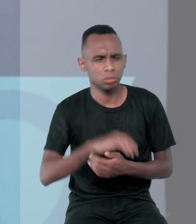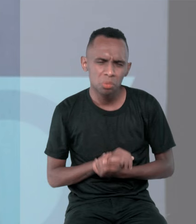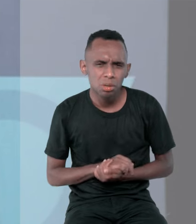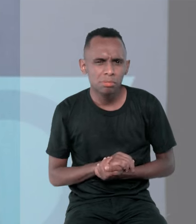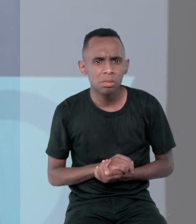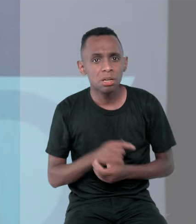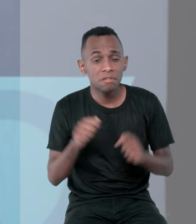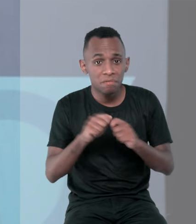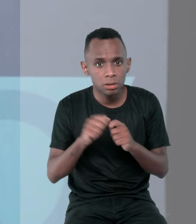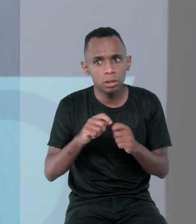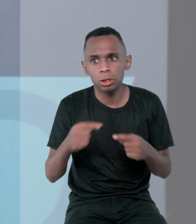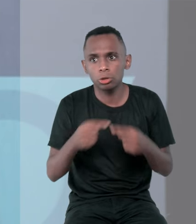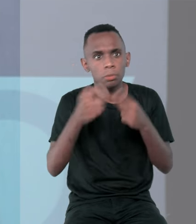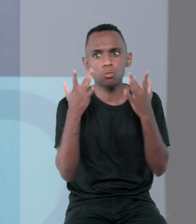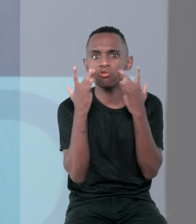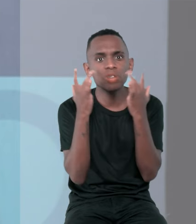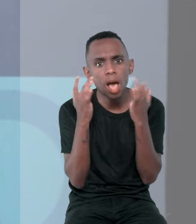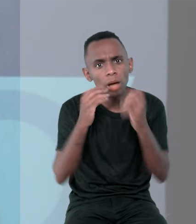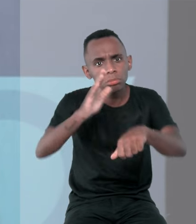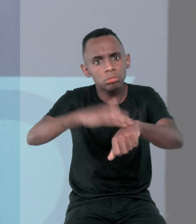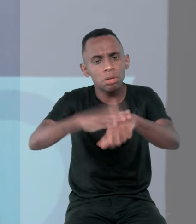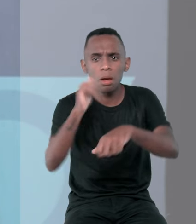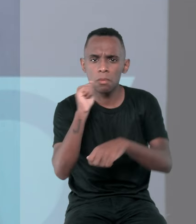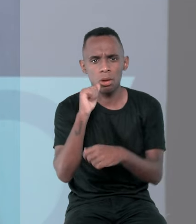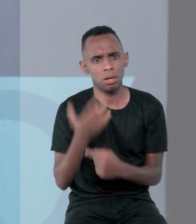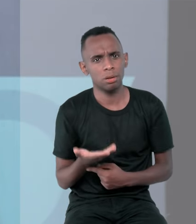de feito uma interpretação como aquela, assim, né,